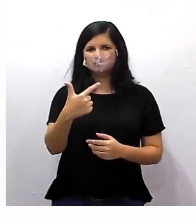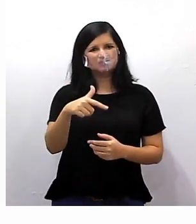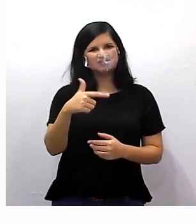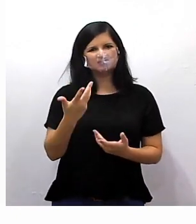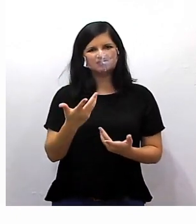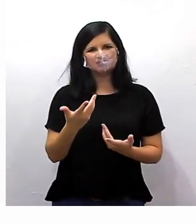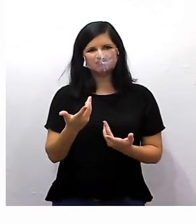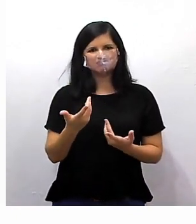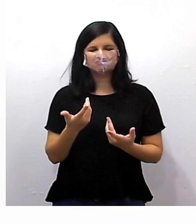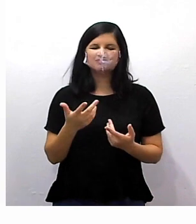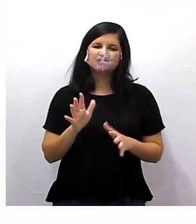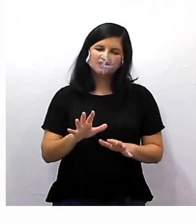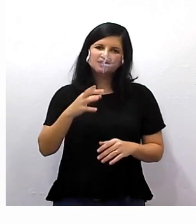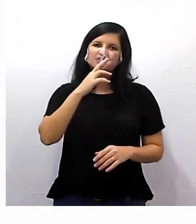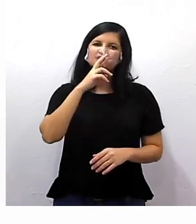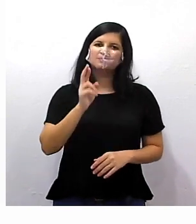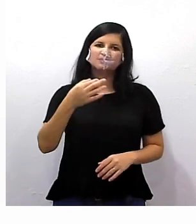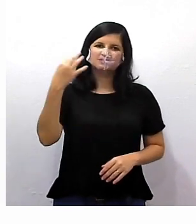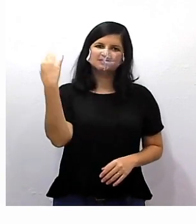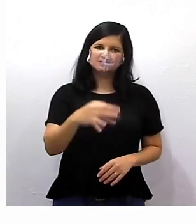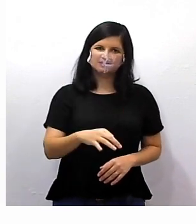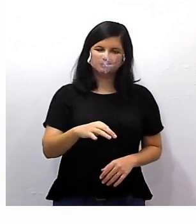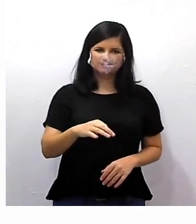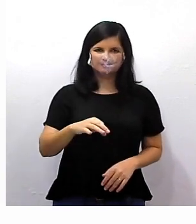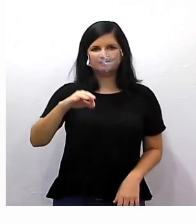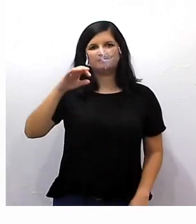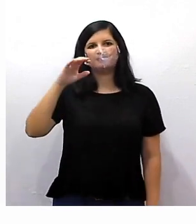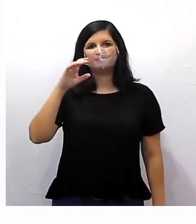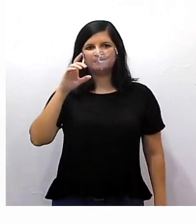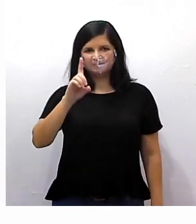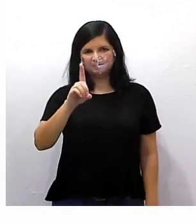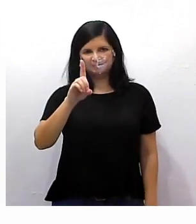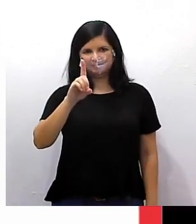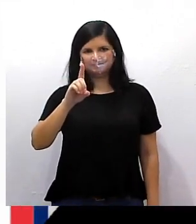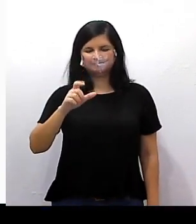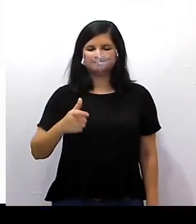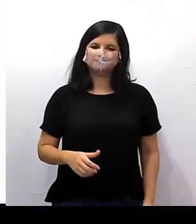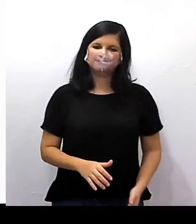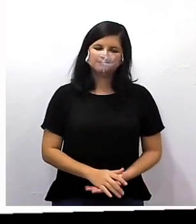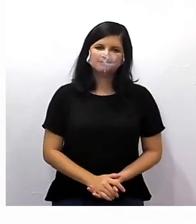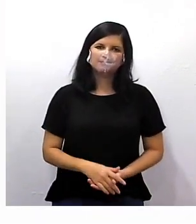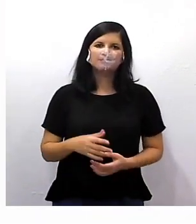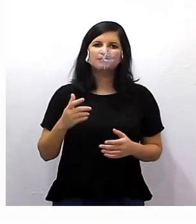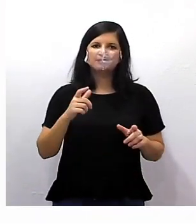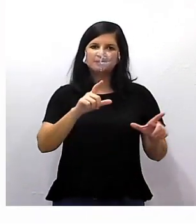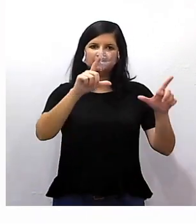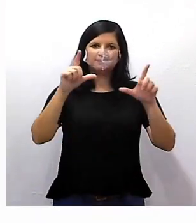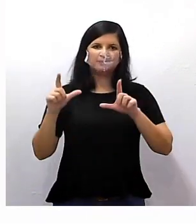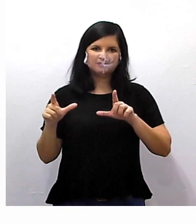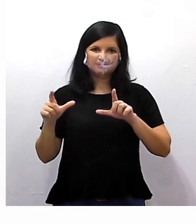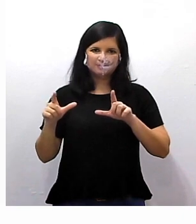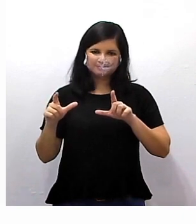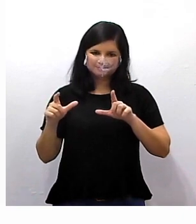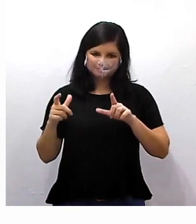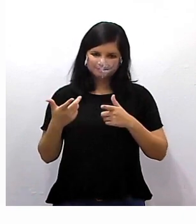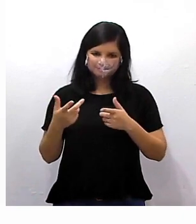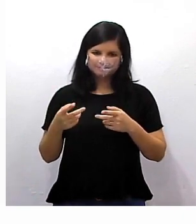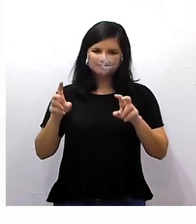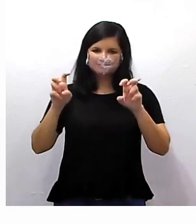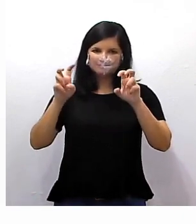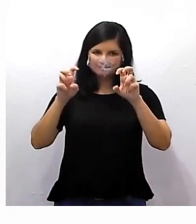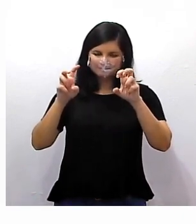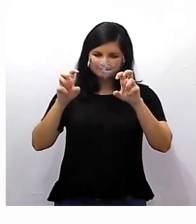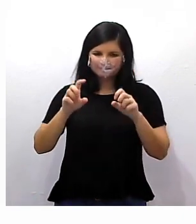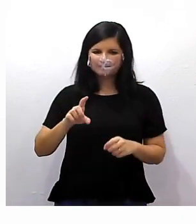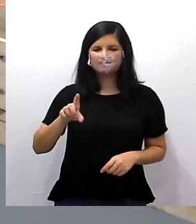essa formação. Então, a resposta correta aí seria a letra D, tá certo? Na próxima página, a gente tem lá, ó,